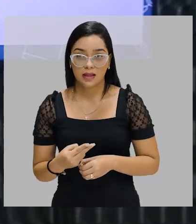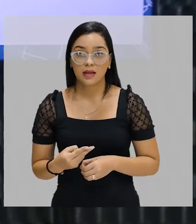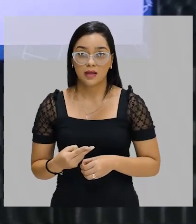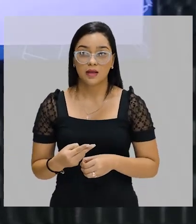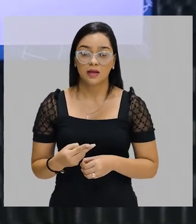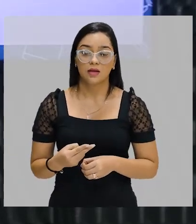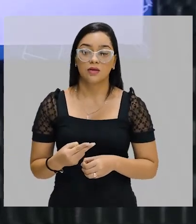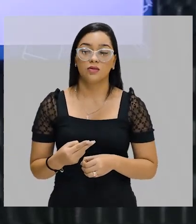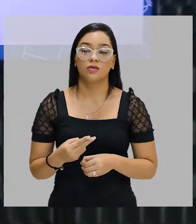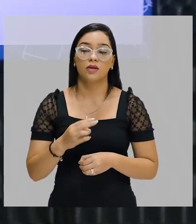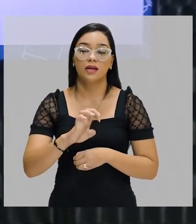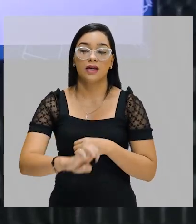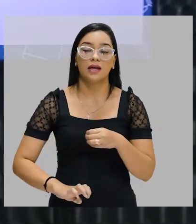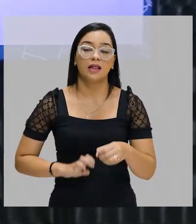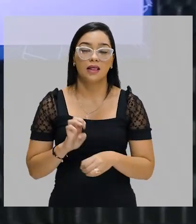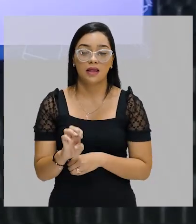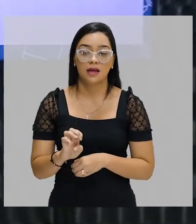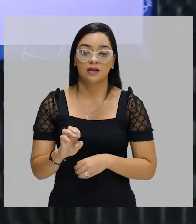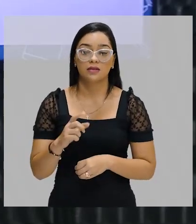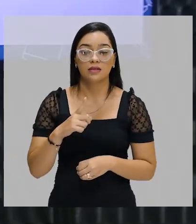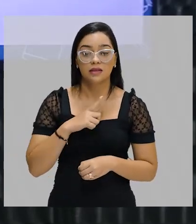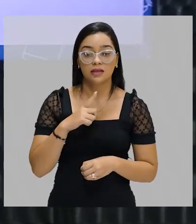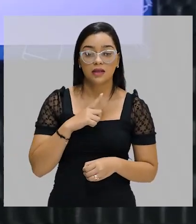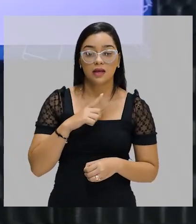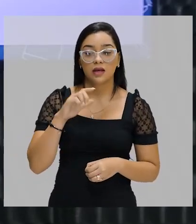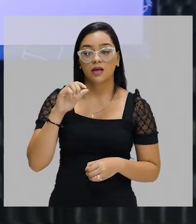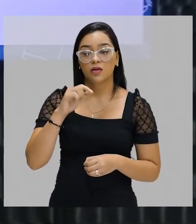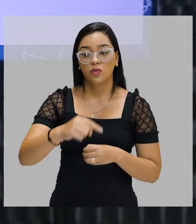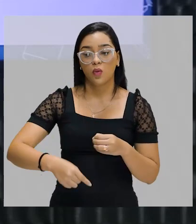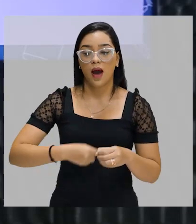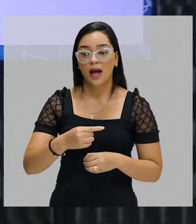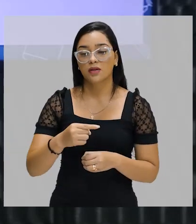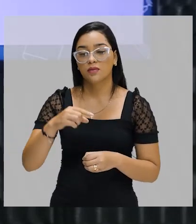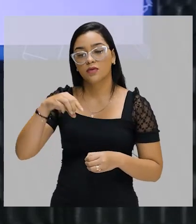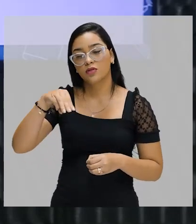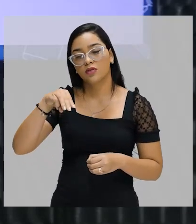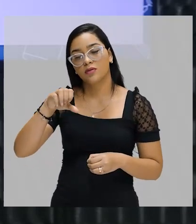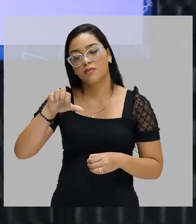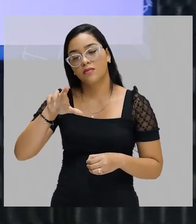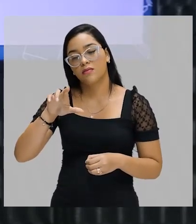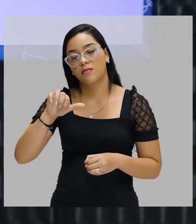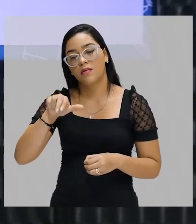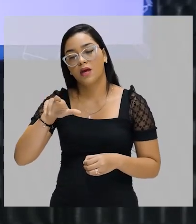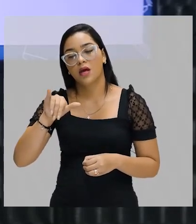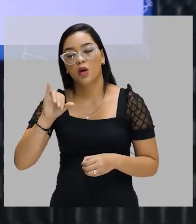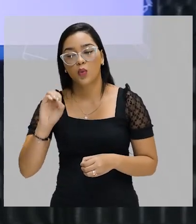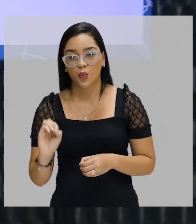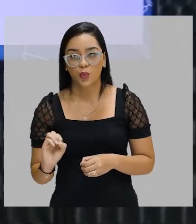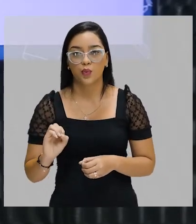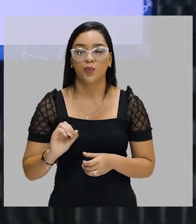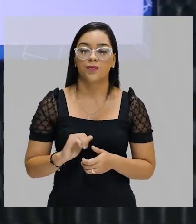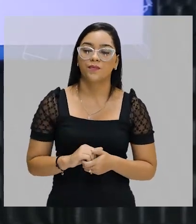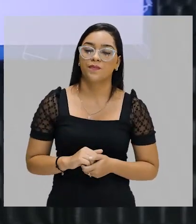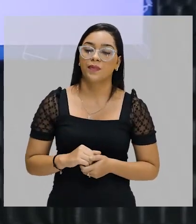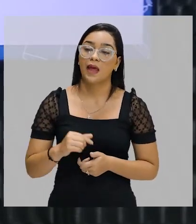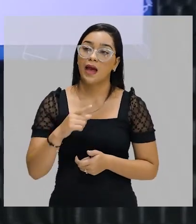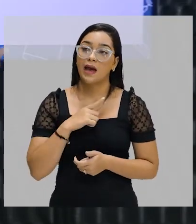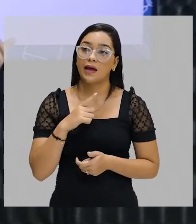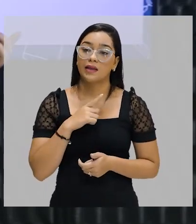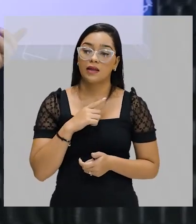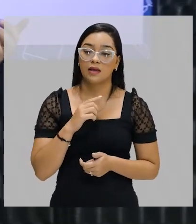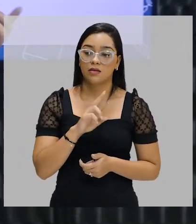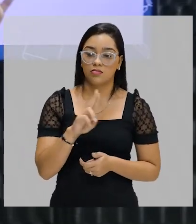nós queremos três, ó, próton, nêutron e elétrons, que existem respectivamente no átomo do mercúrio. Certo? Aí nós temos